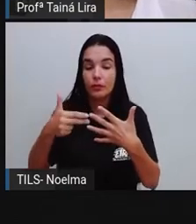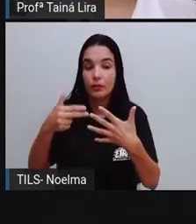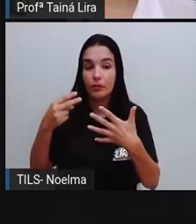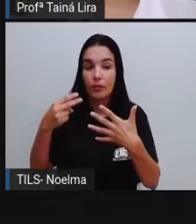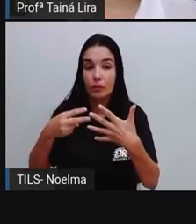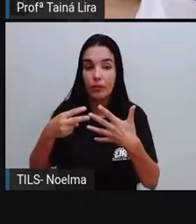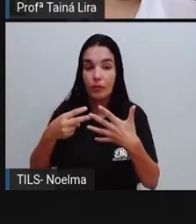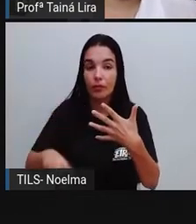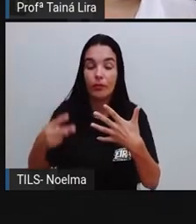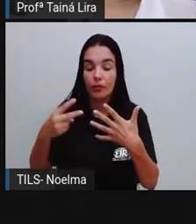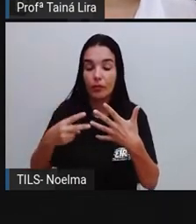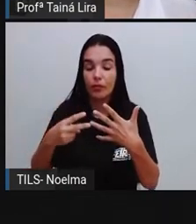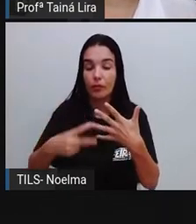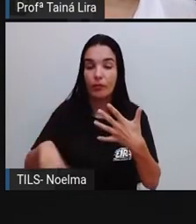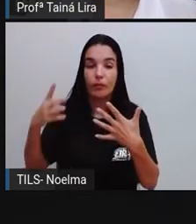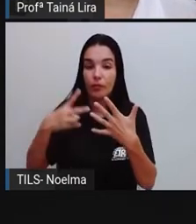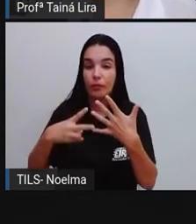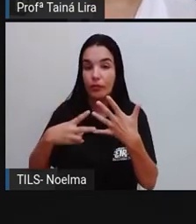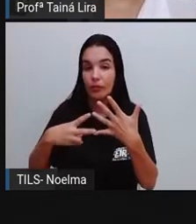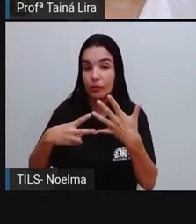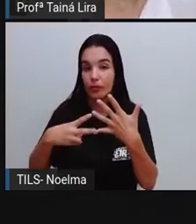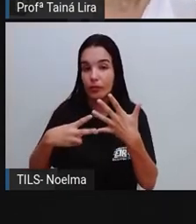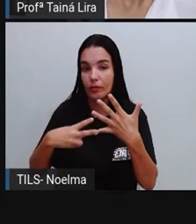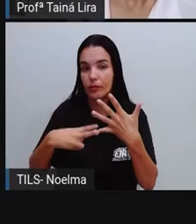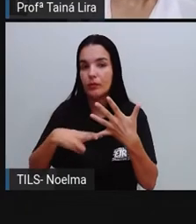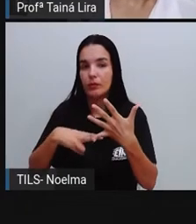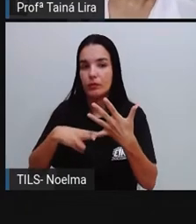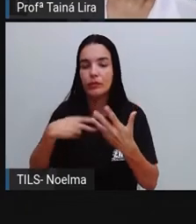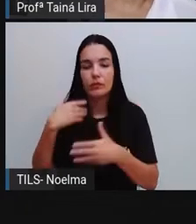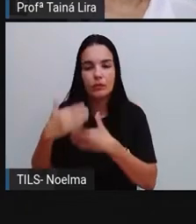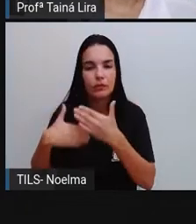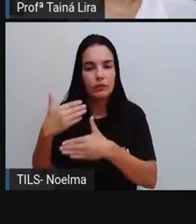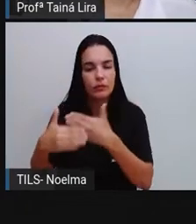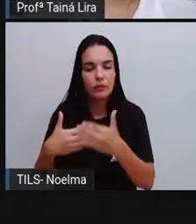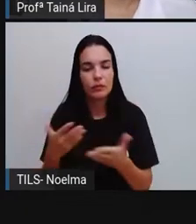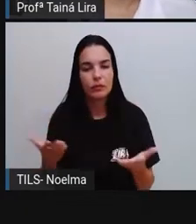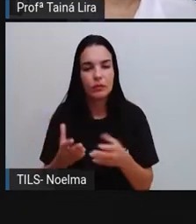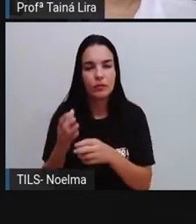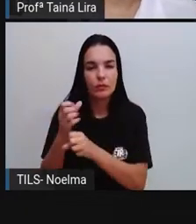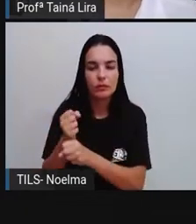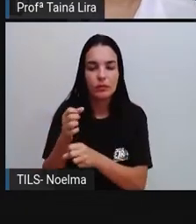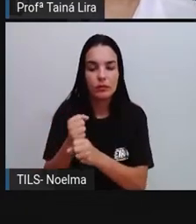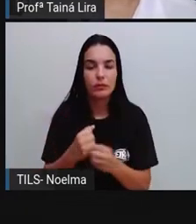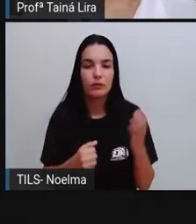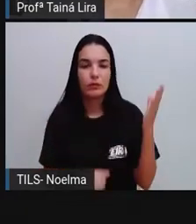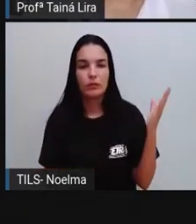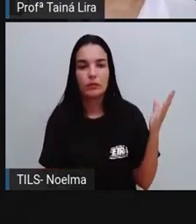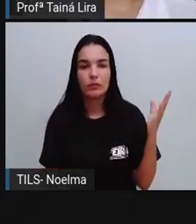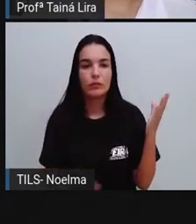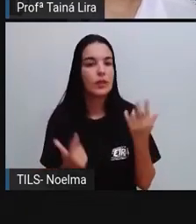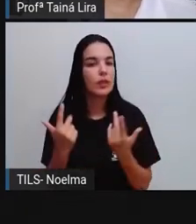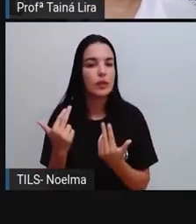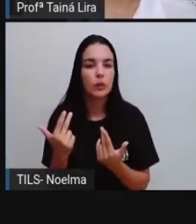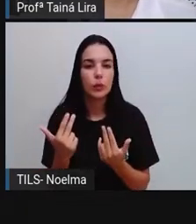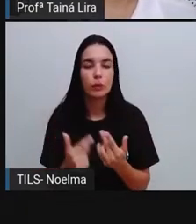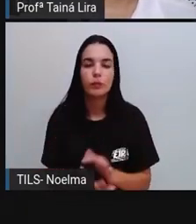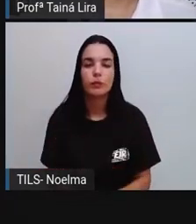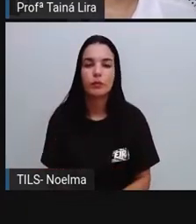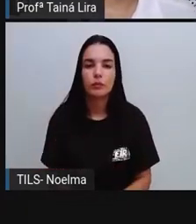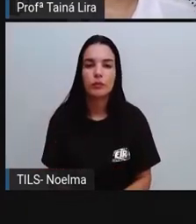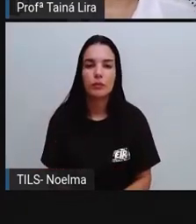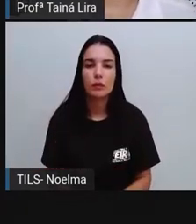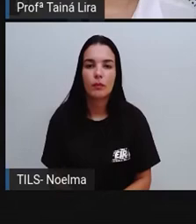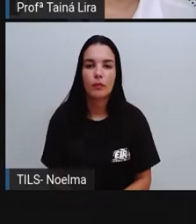2 sons, outro aluno mais 2 sons. E depois a gente contou aqui, ó, também de 1 em 1.